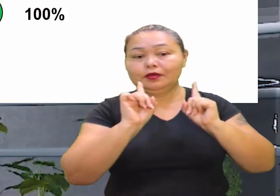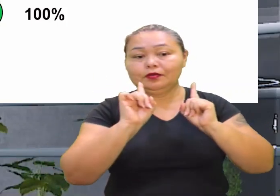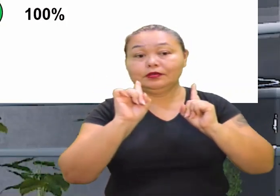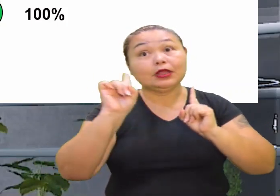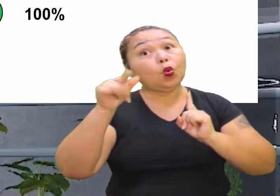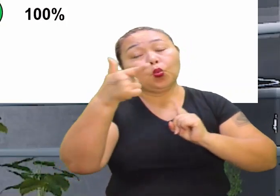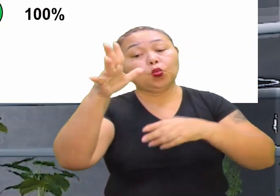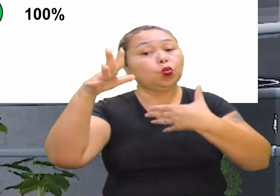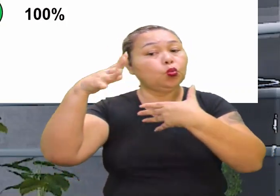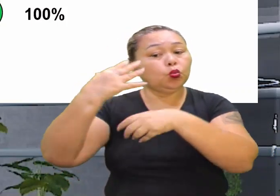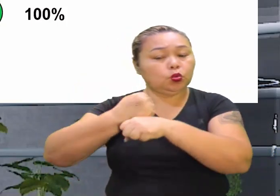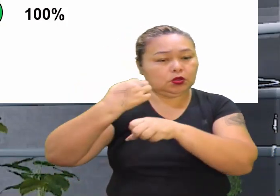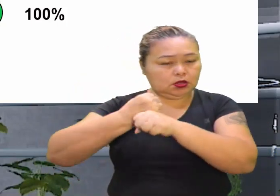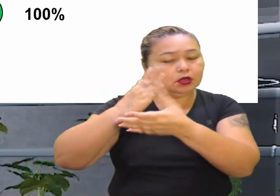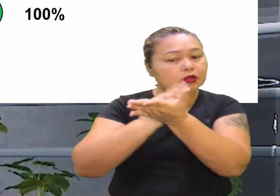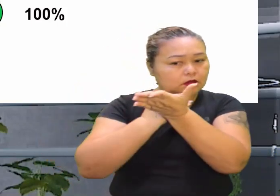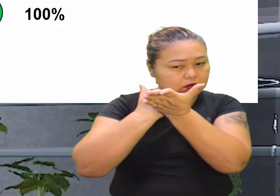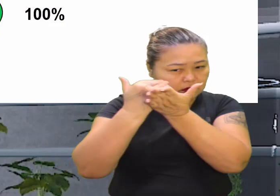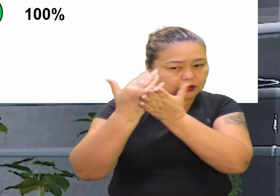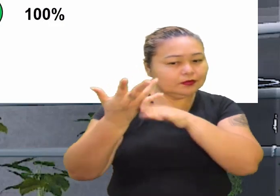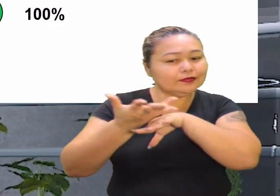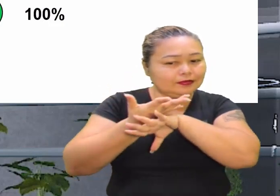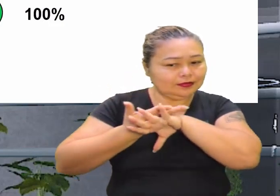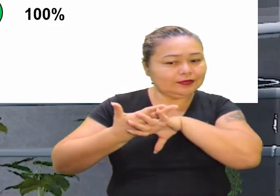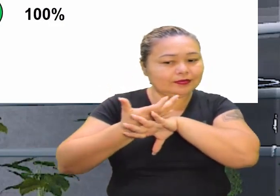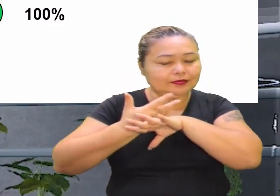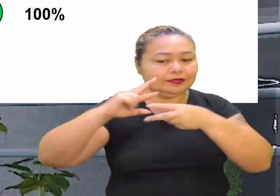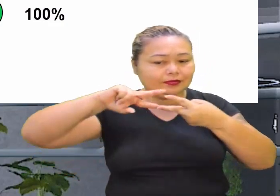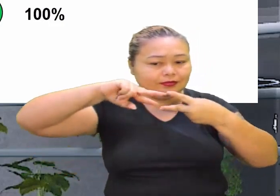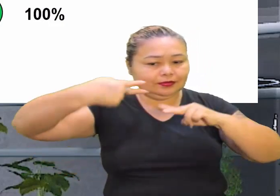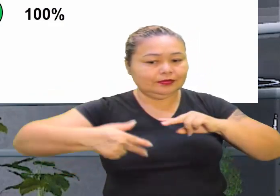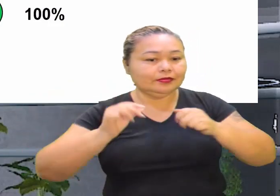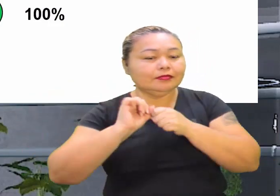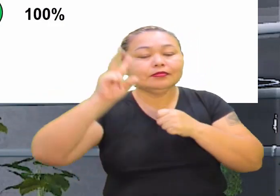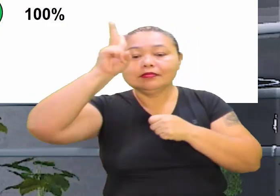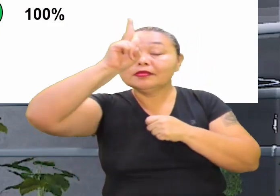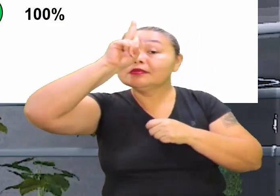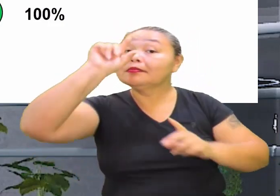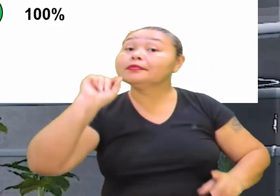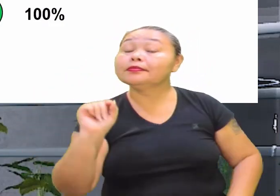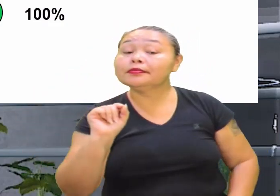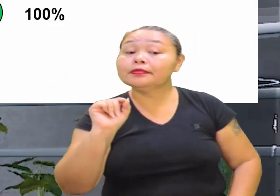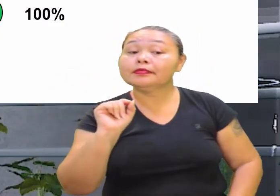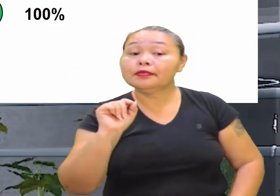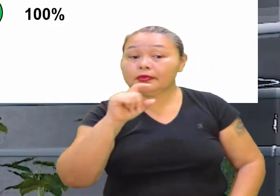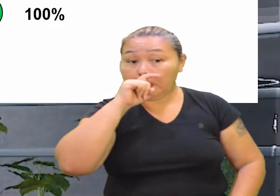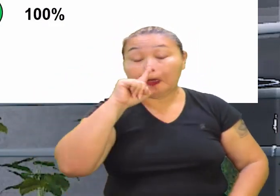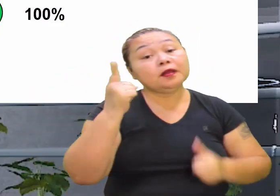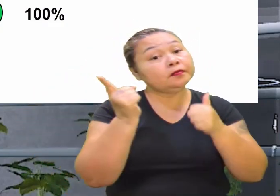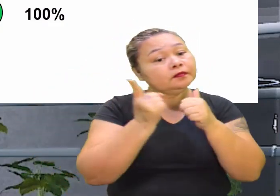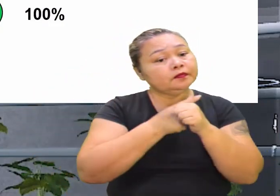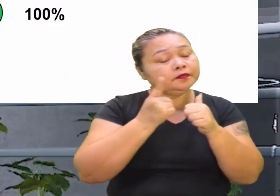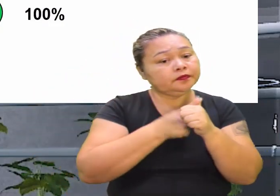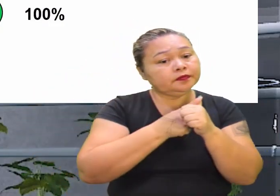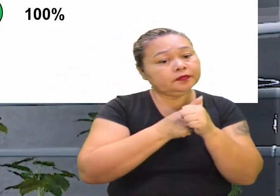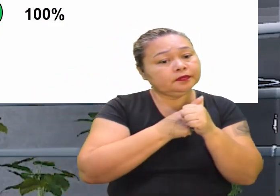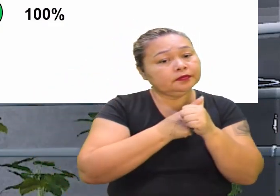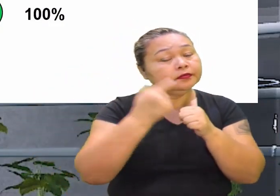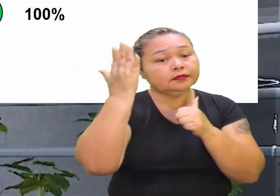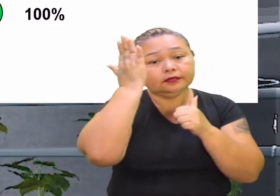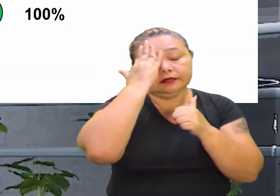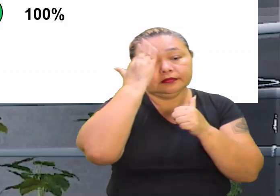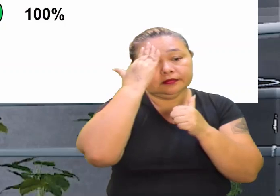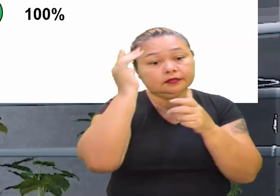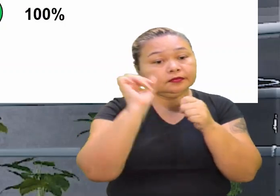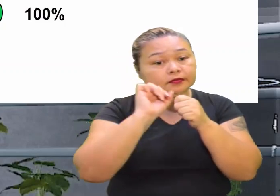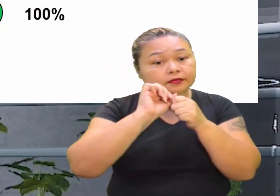cálculo, a gente está iniciando a disciplina de genética, e você tem que lembrar uma coisa. Primeiro a gente vai entender